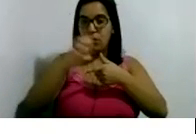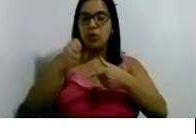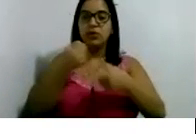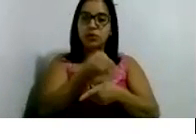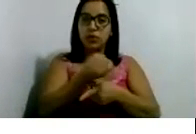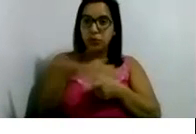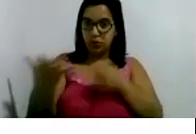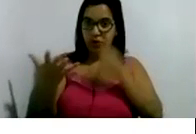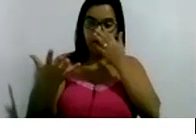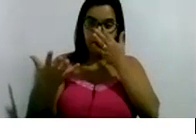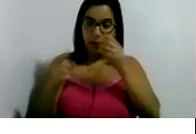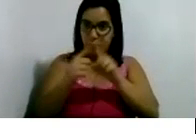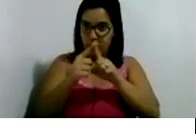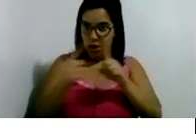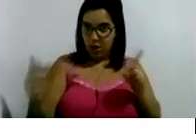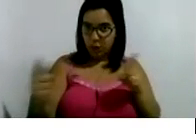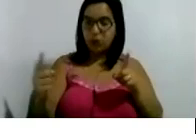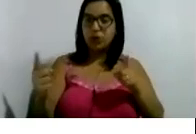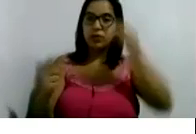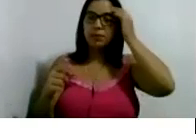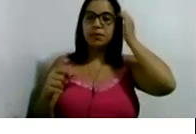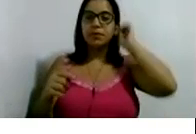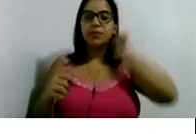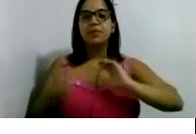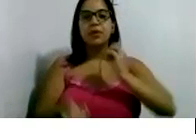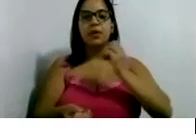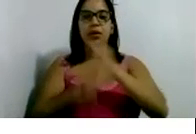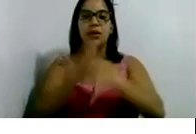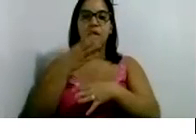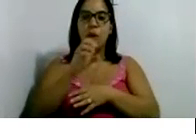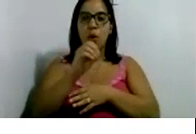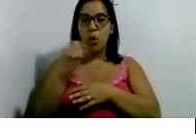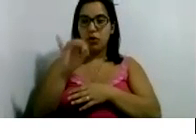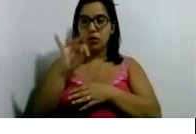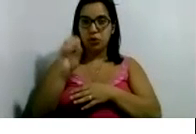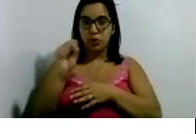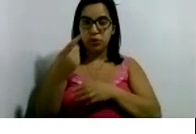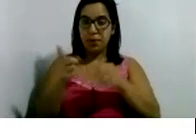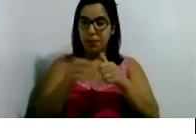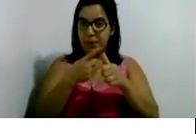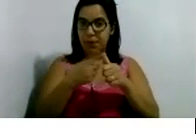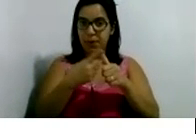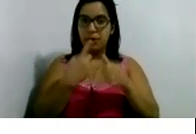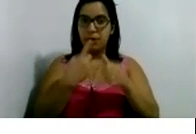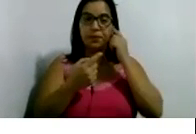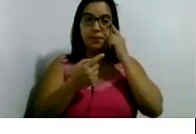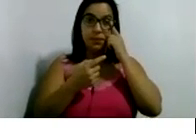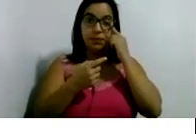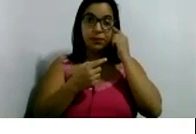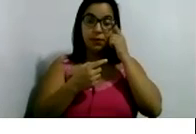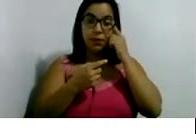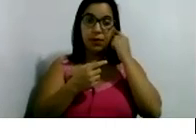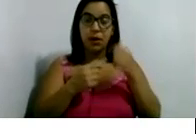aumentar de tamanho e vai dar origem aos oócitos primários. Então, esses oócitos primários,